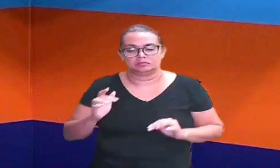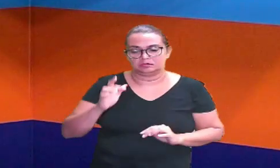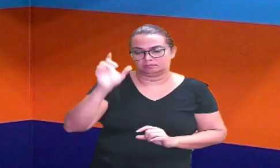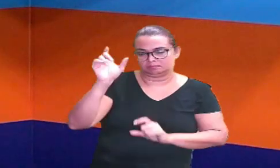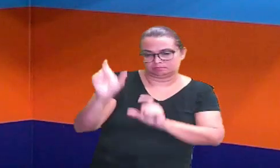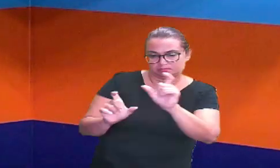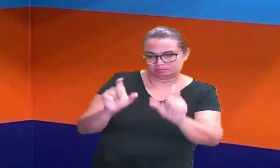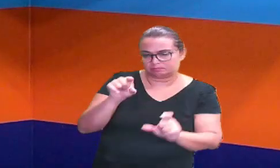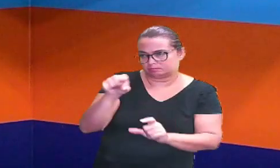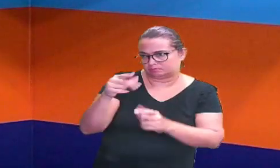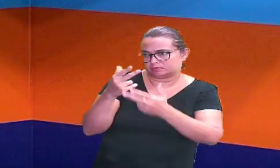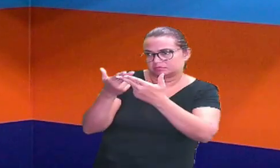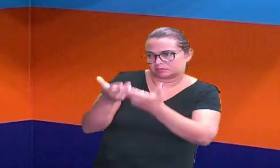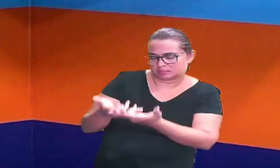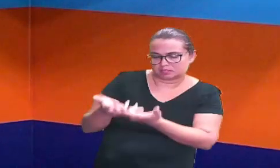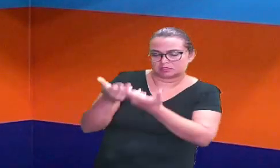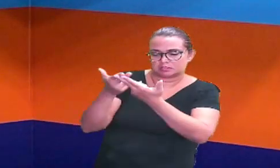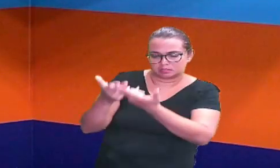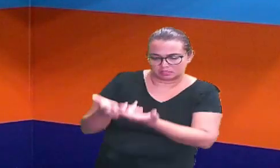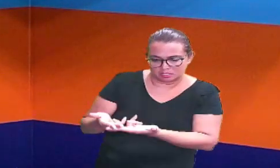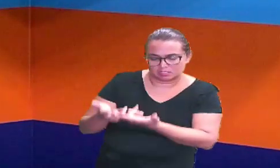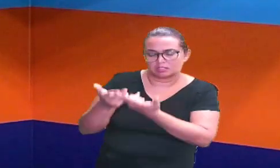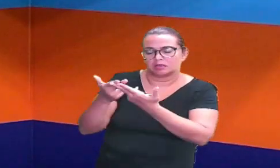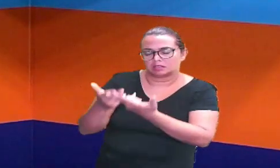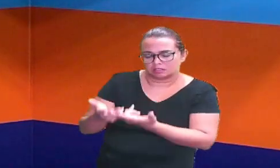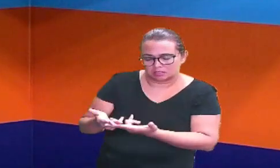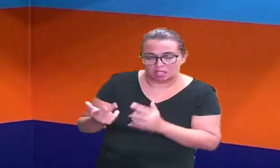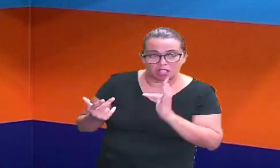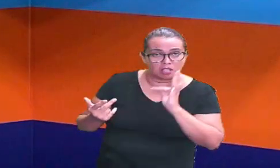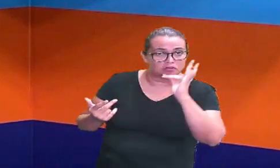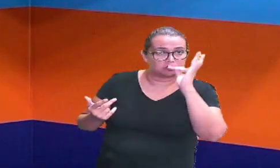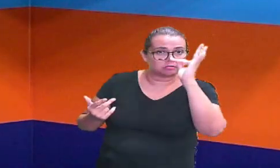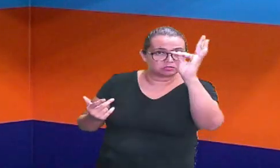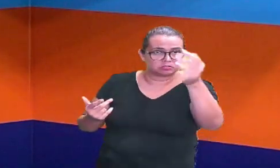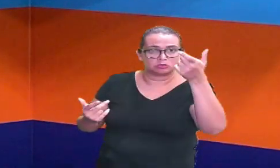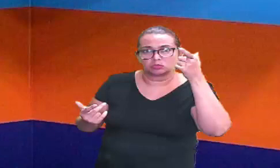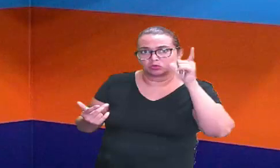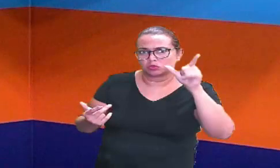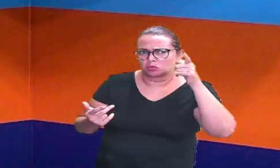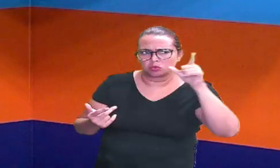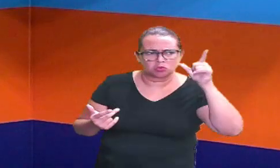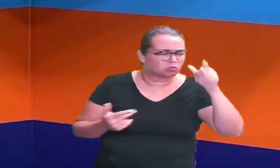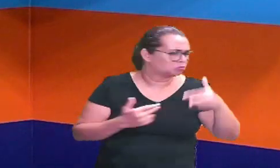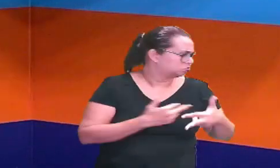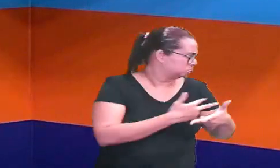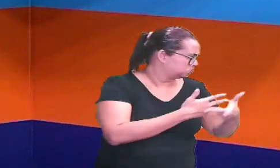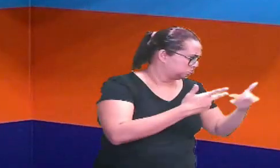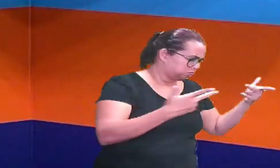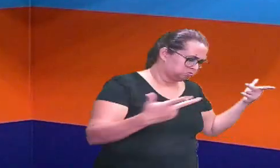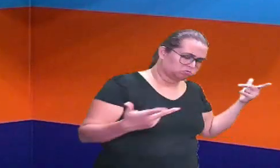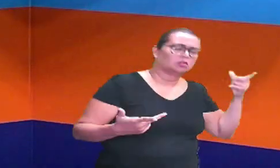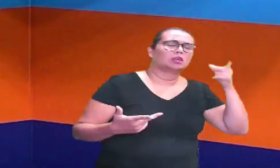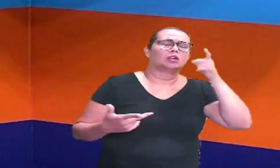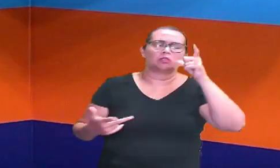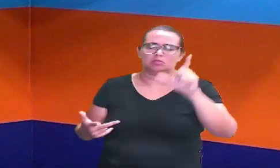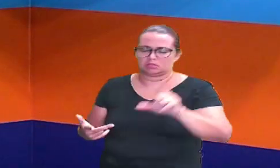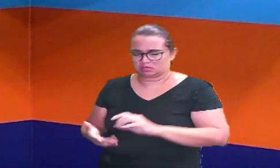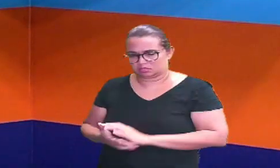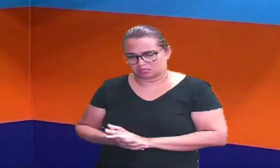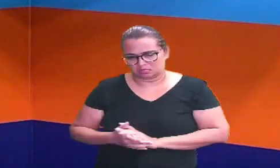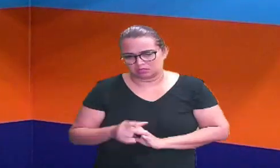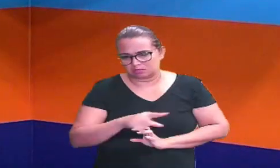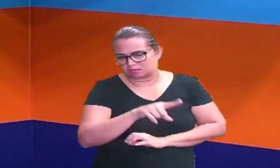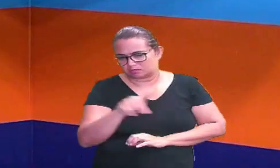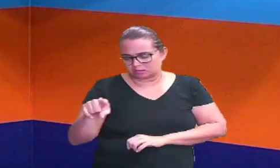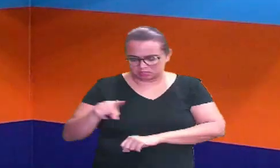Aquele que tiver paciência terá o que deseja. Então, gente, tudo no seu